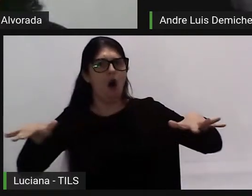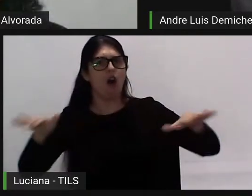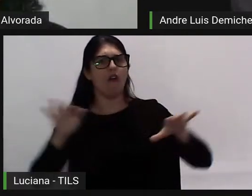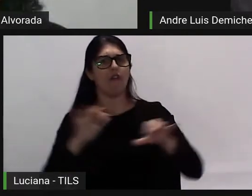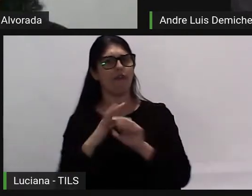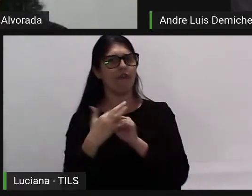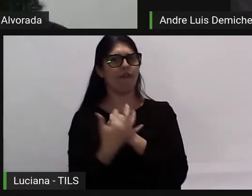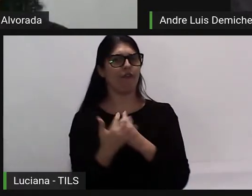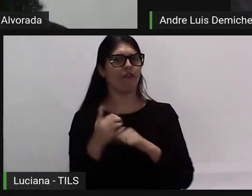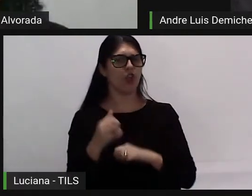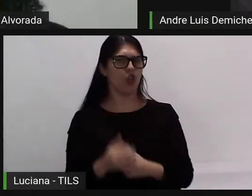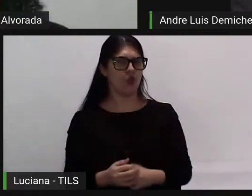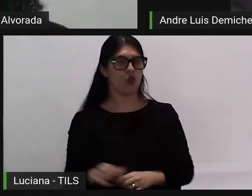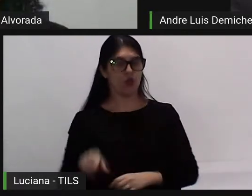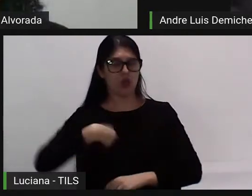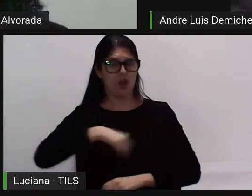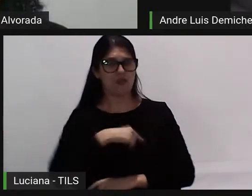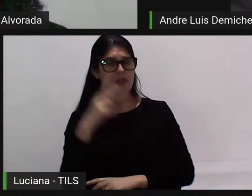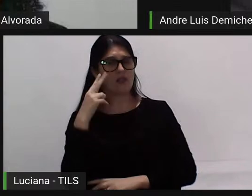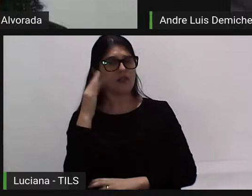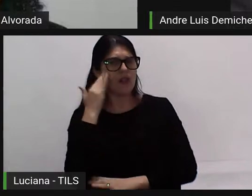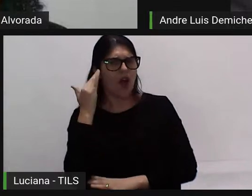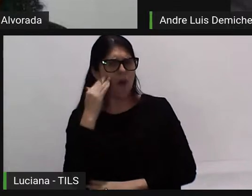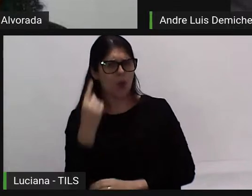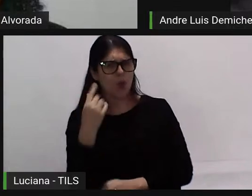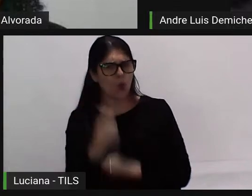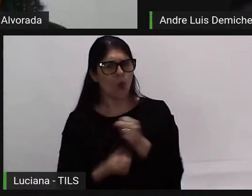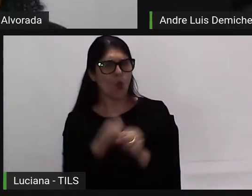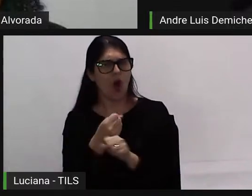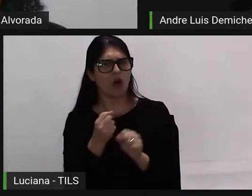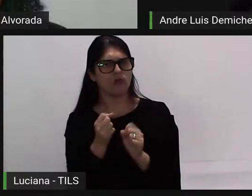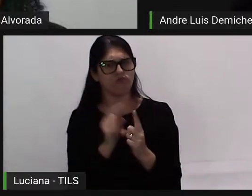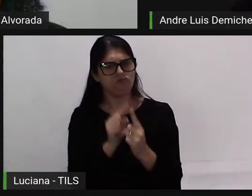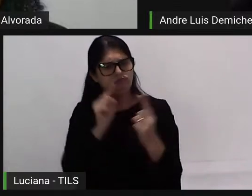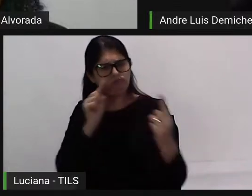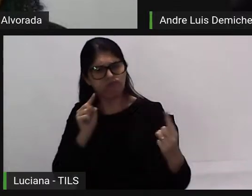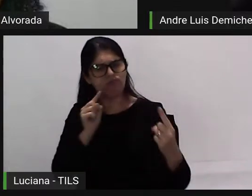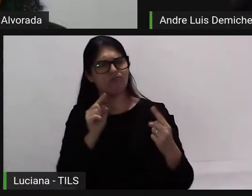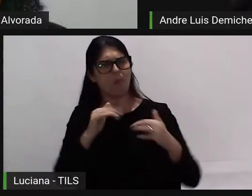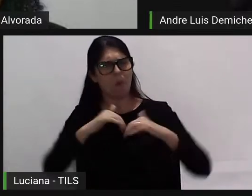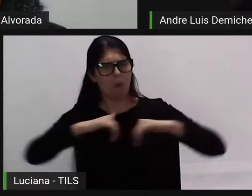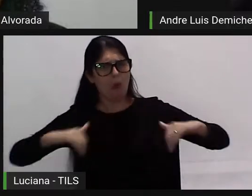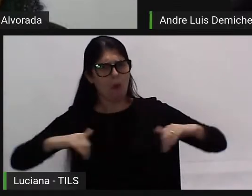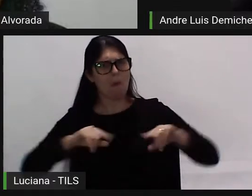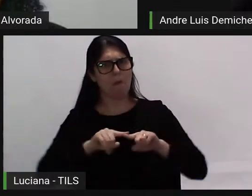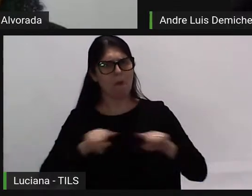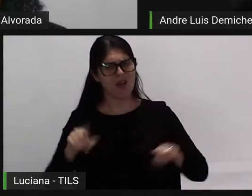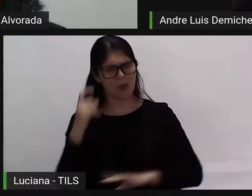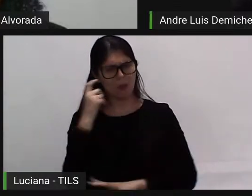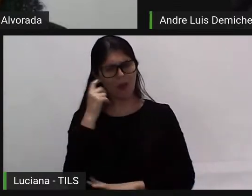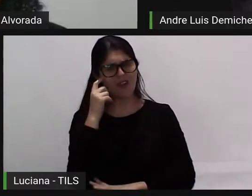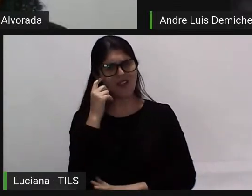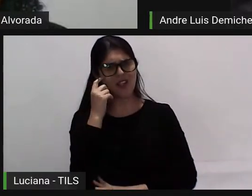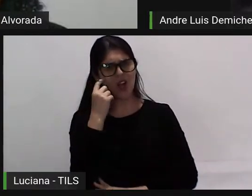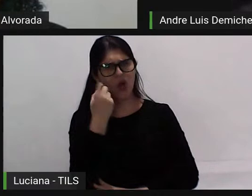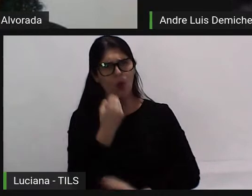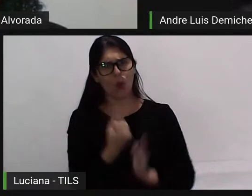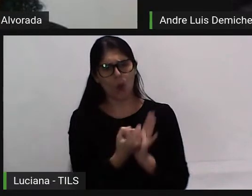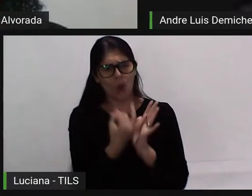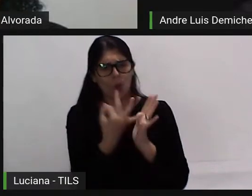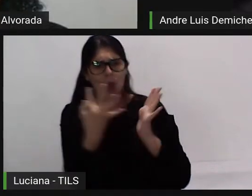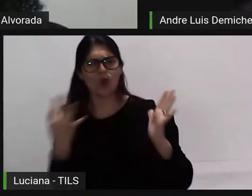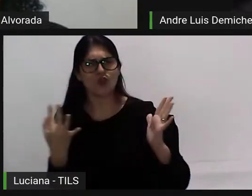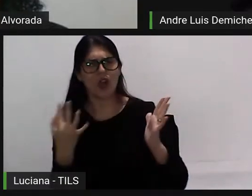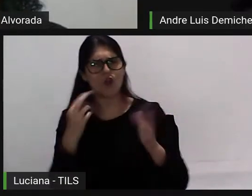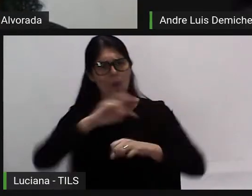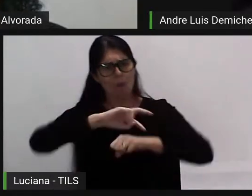ano afastados, mas será que é o momento? Um número de óbitos extremamente elevado está